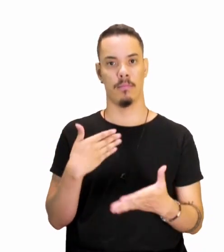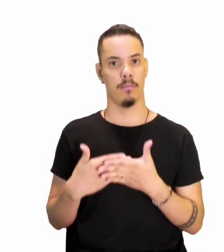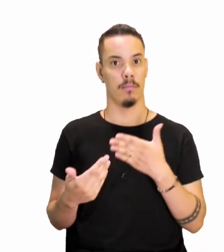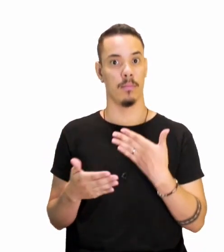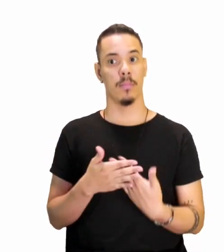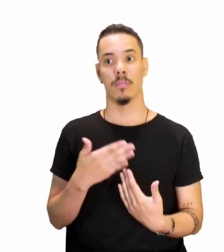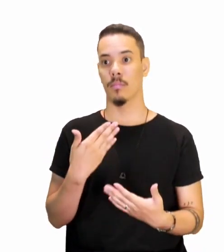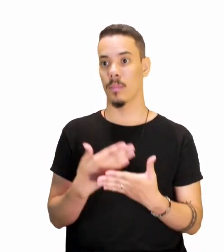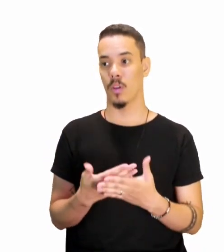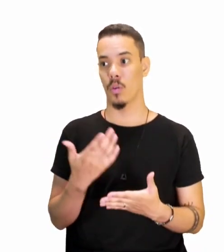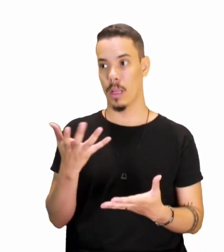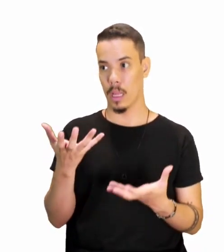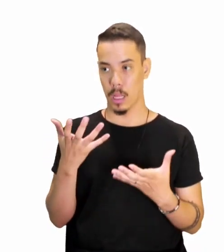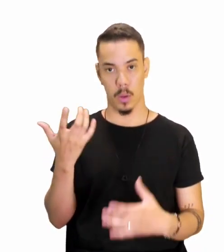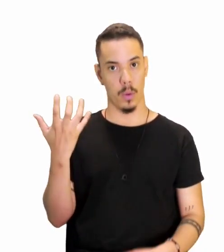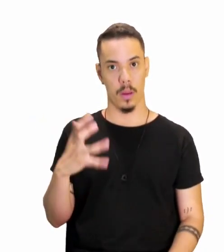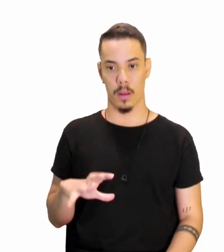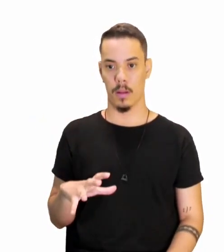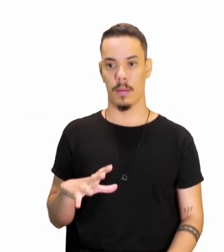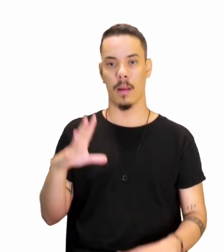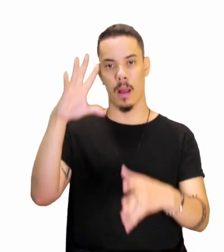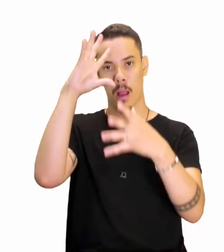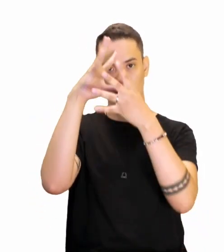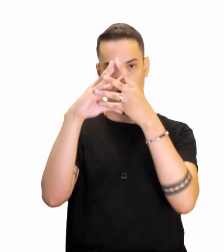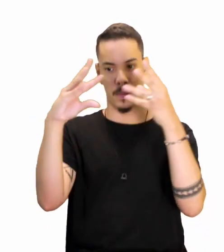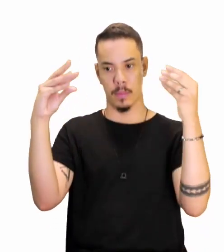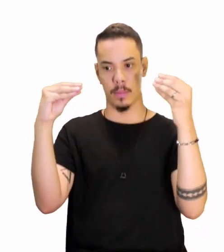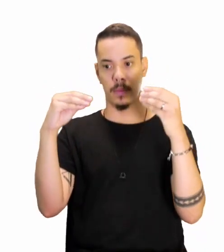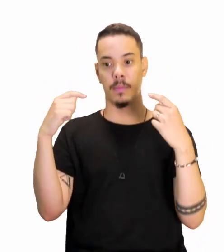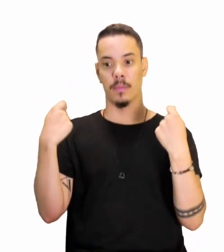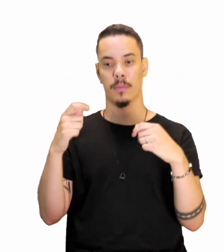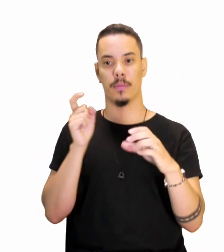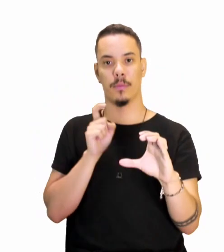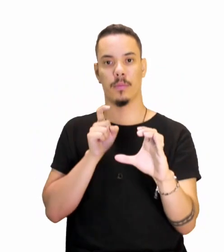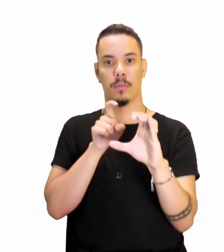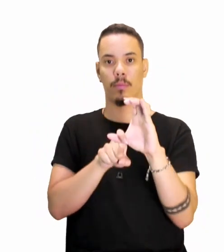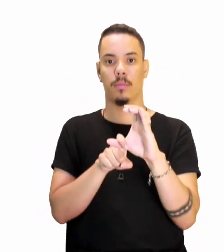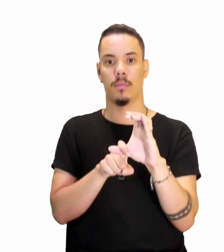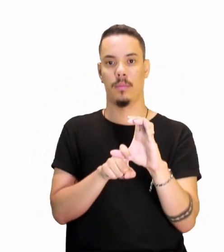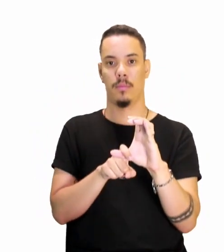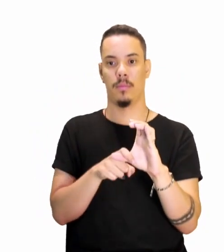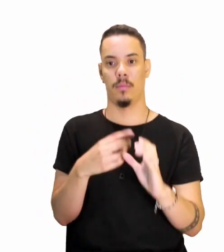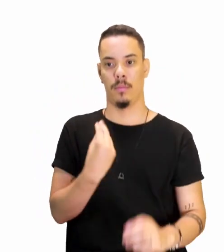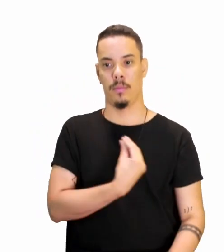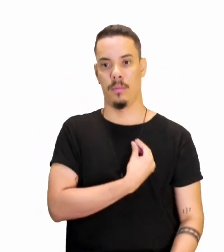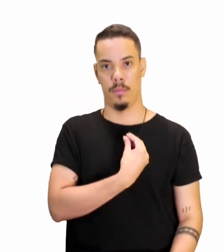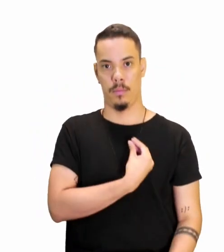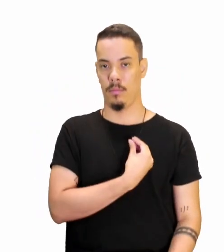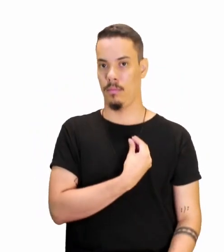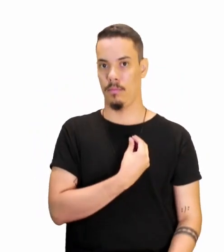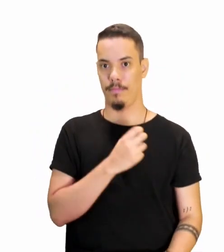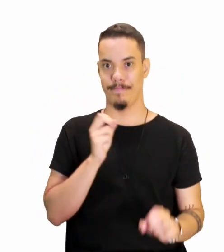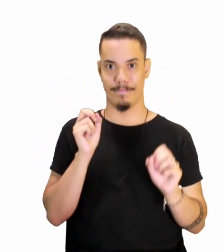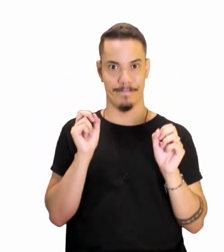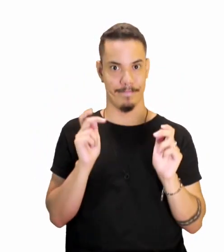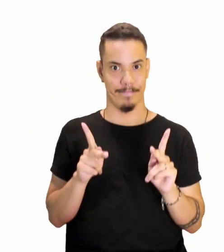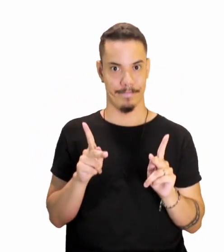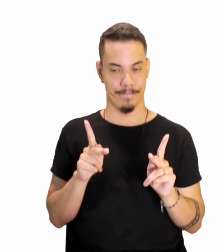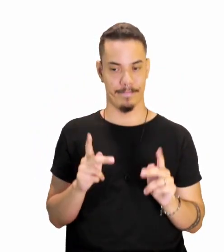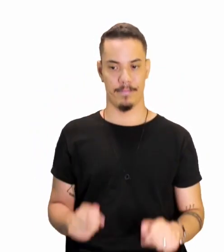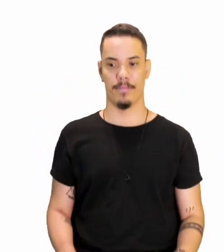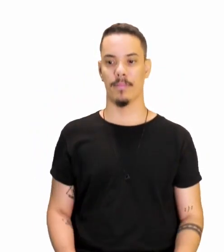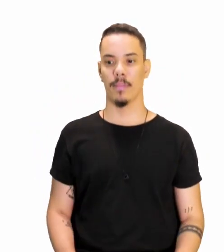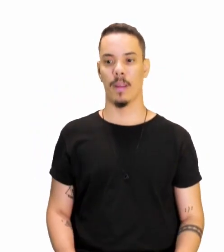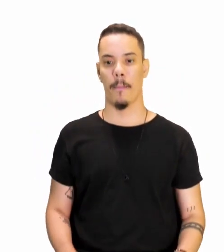não, existe. O que é abstrato? O que depende de outro ser para existir. Belezinha? Então,